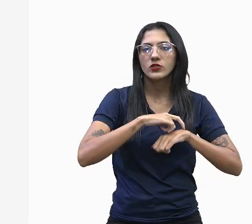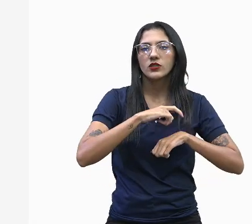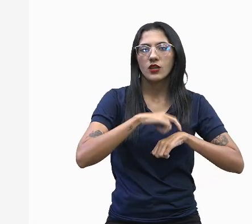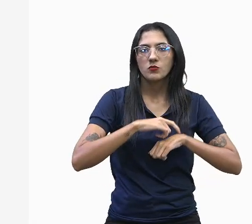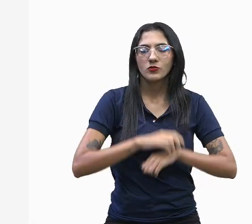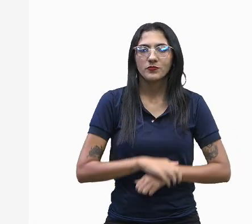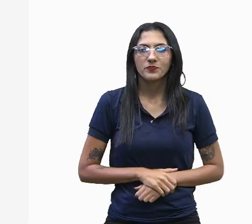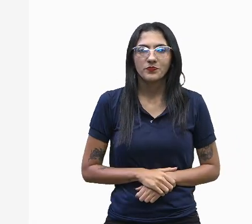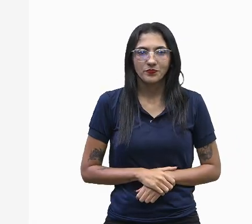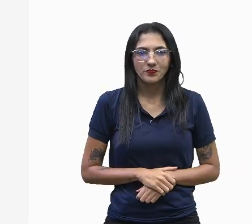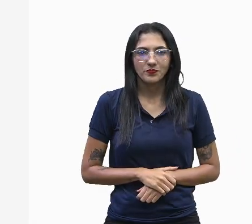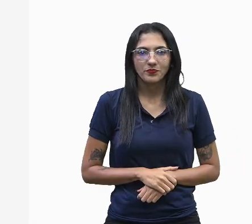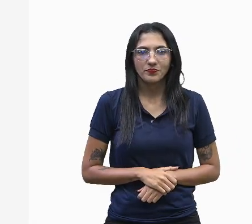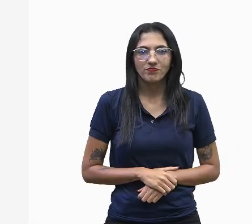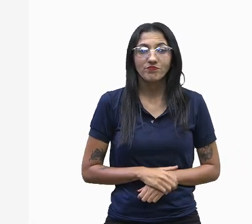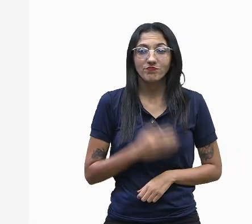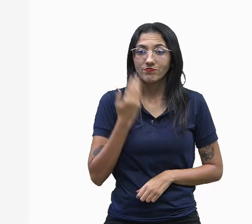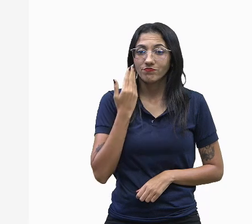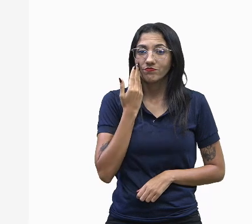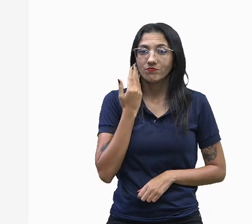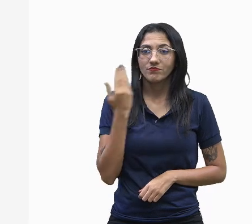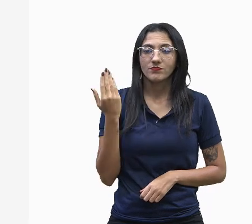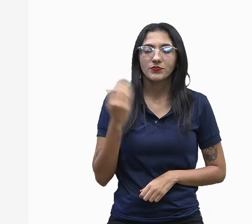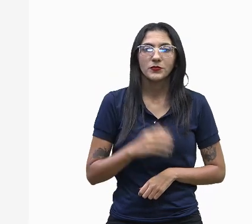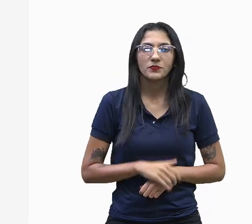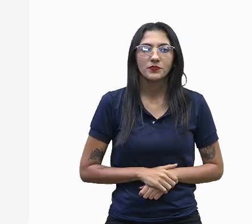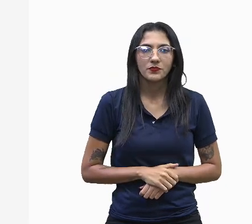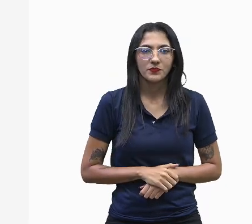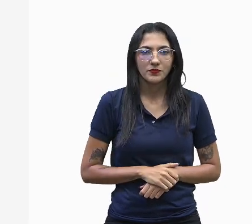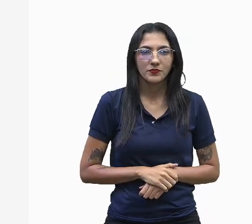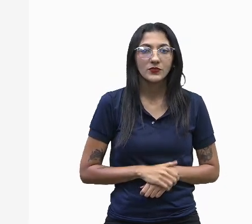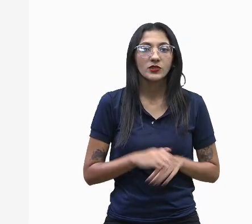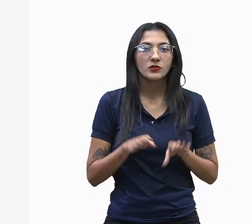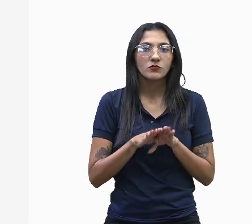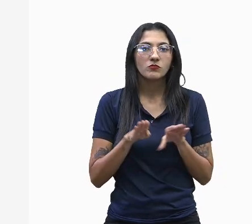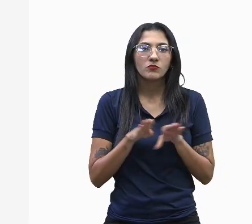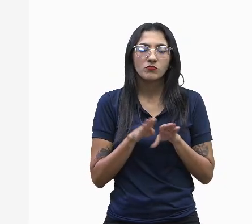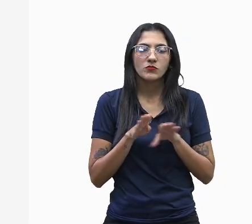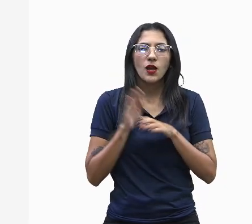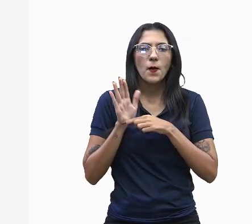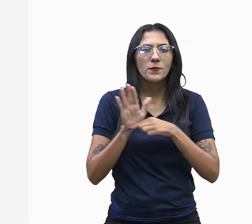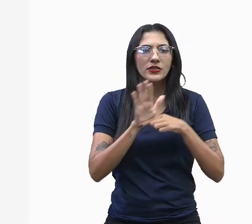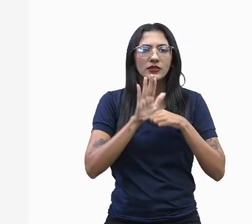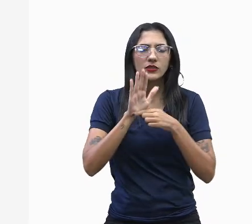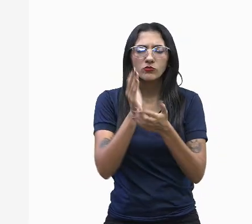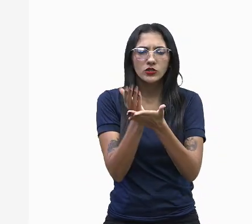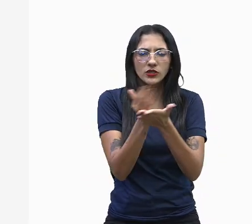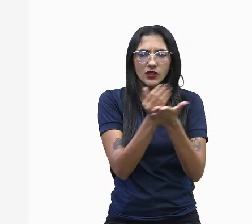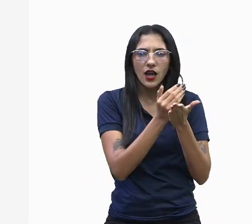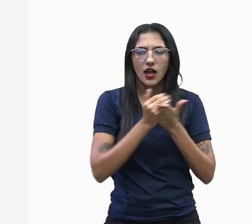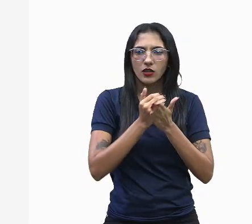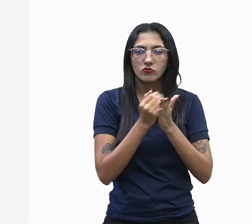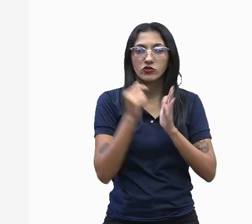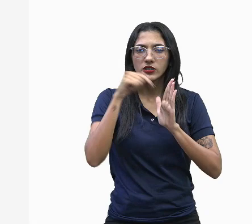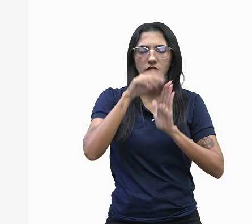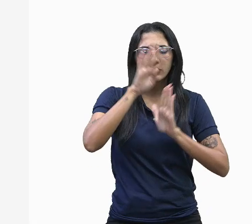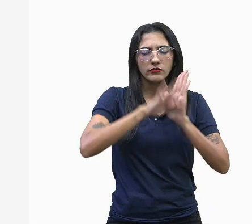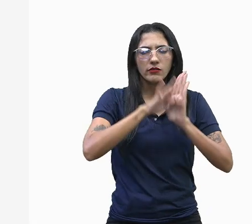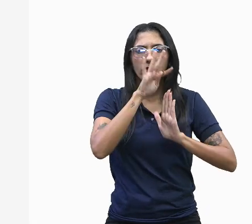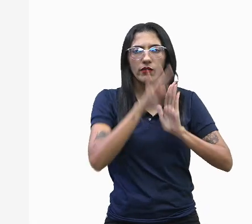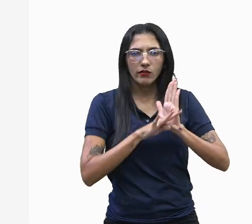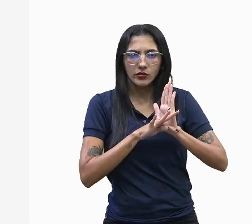A apresentação de textos. Nós temos a apresentação dos dados, né? Melhor